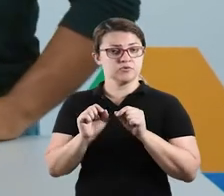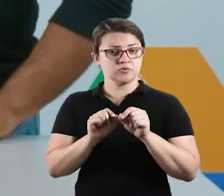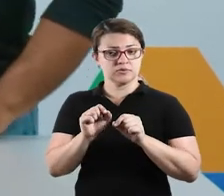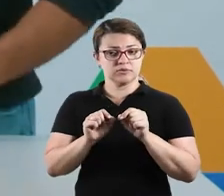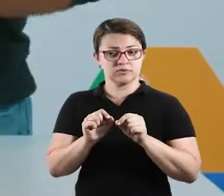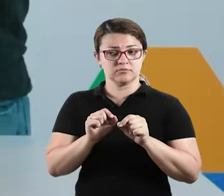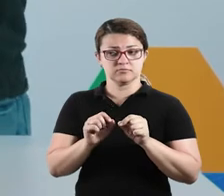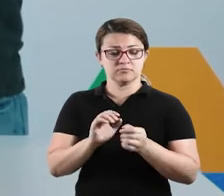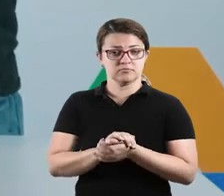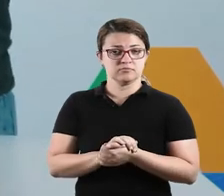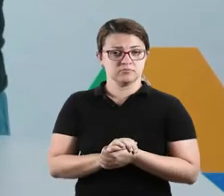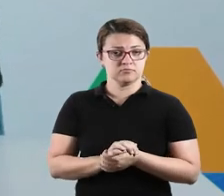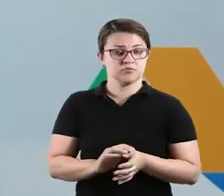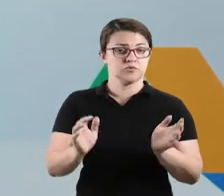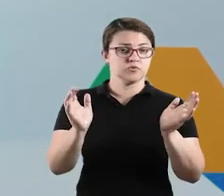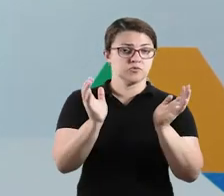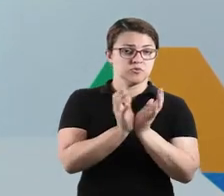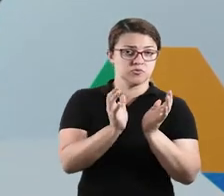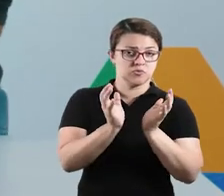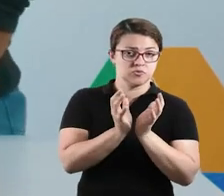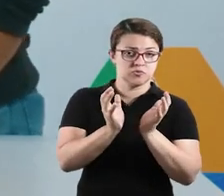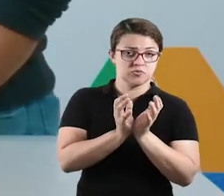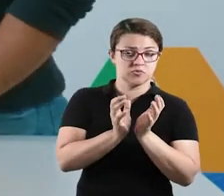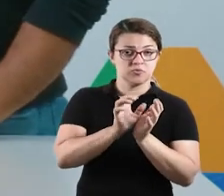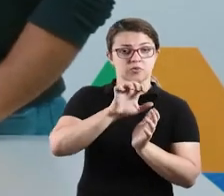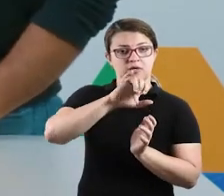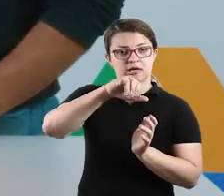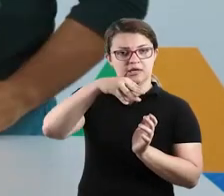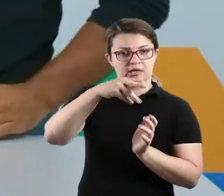Adultos, tanto do termo 1 como do termo 2,